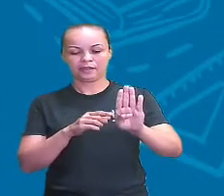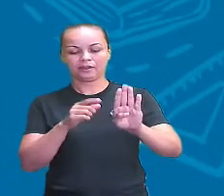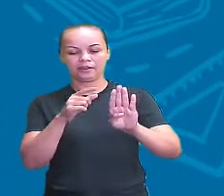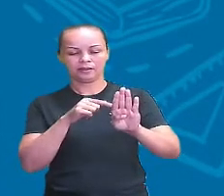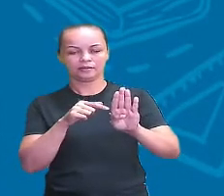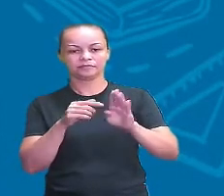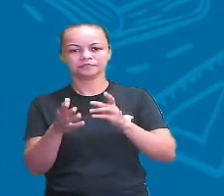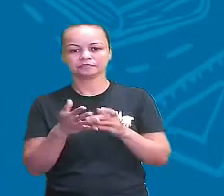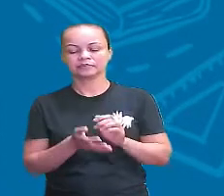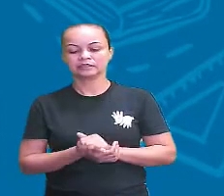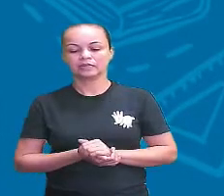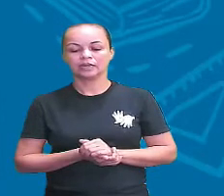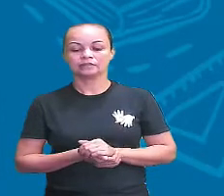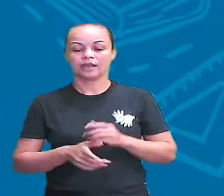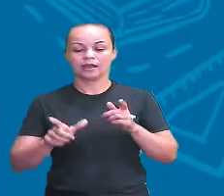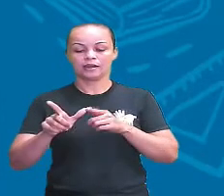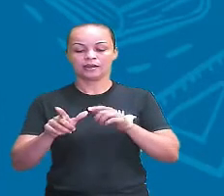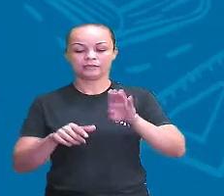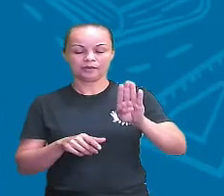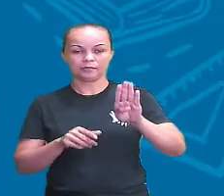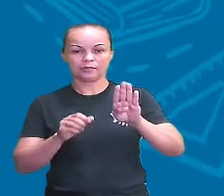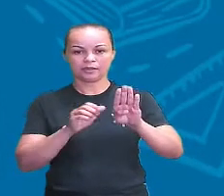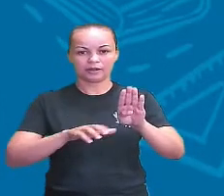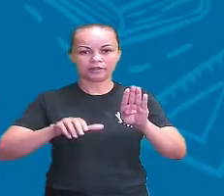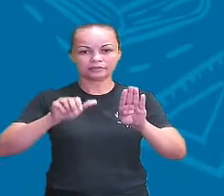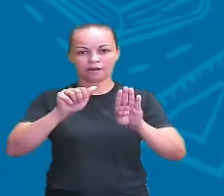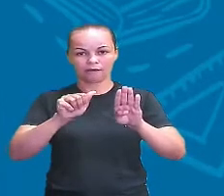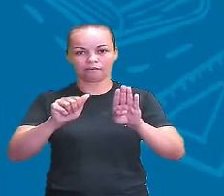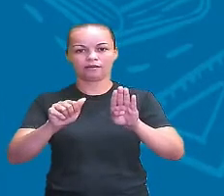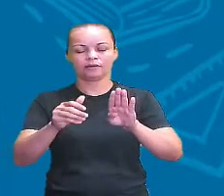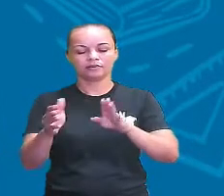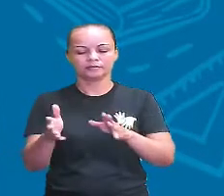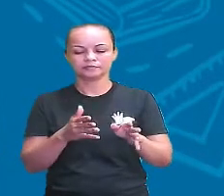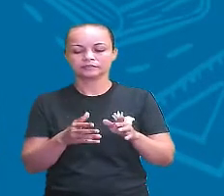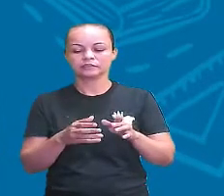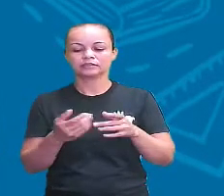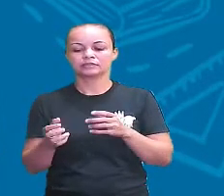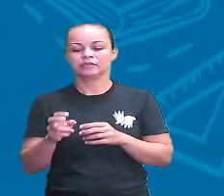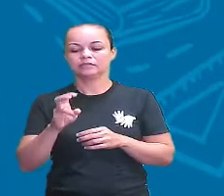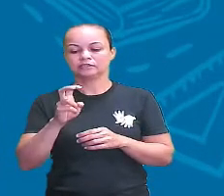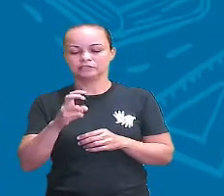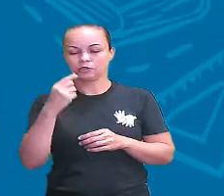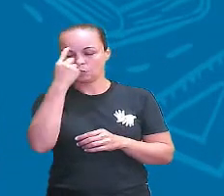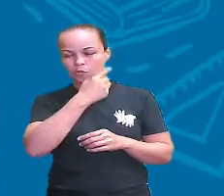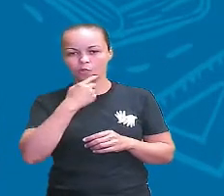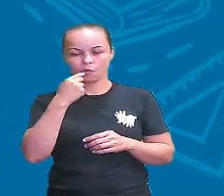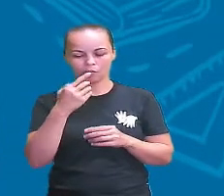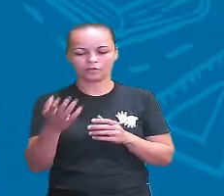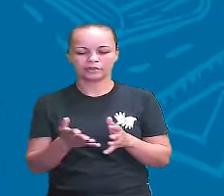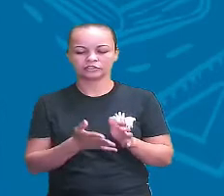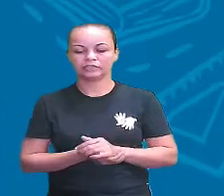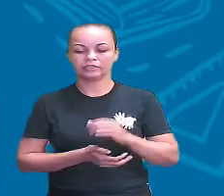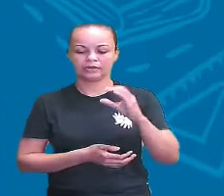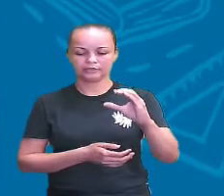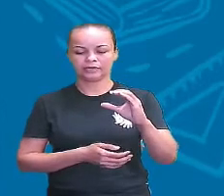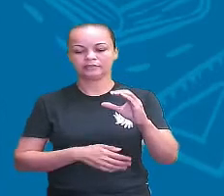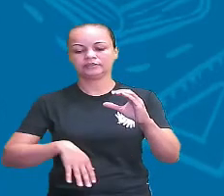3h30. Na letra B é o da letra A, 5 horas em ponto. Na letra C é o 12h30,